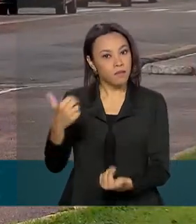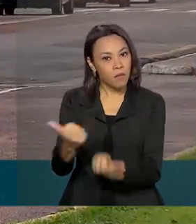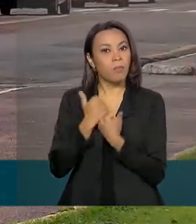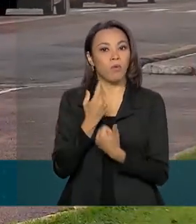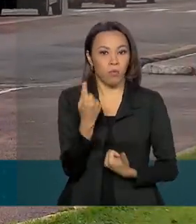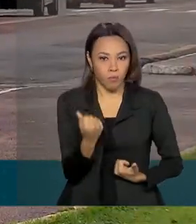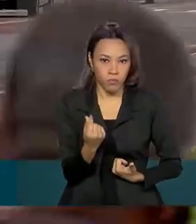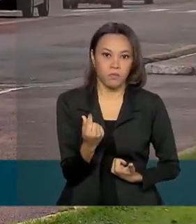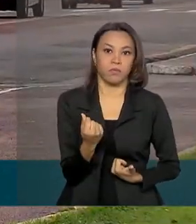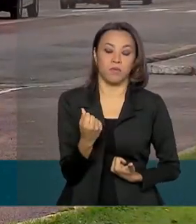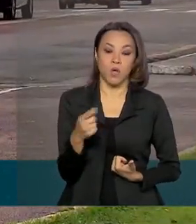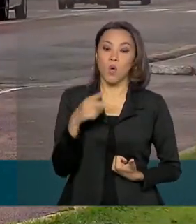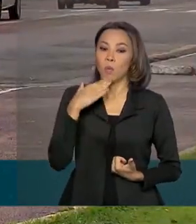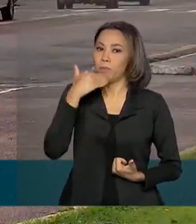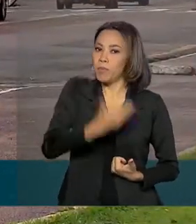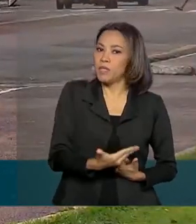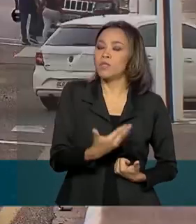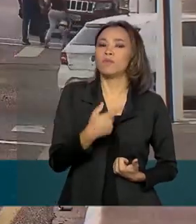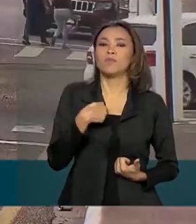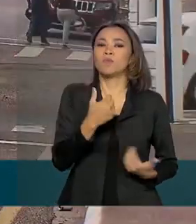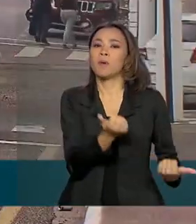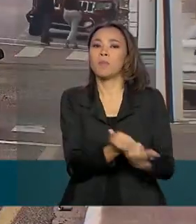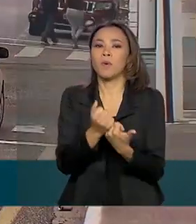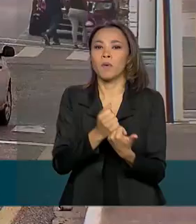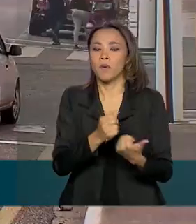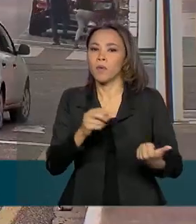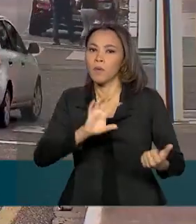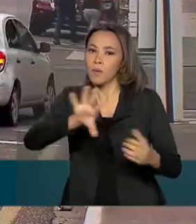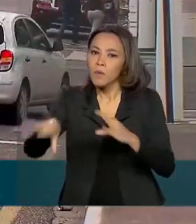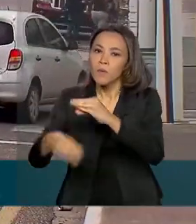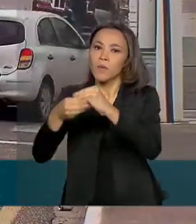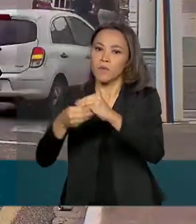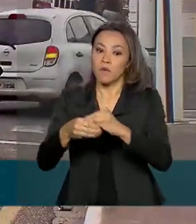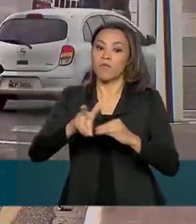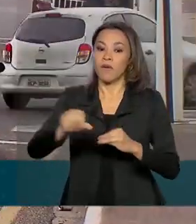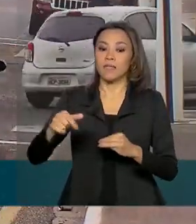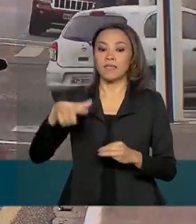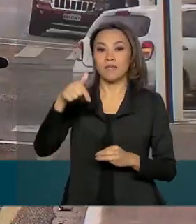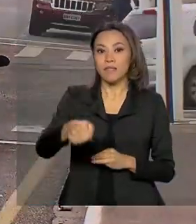pedido de uma parcela extra deve mobilizar 75 milhões de reais.